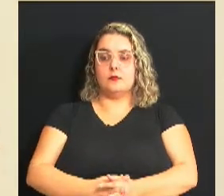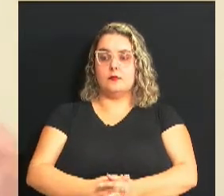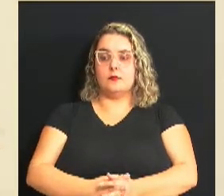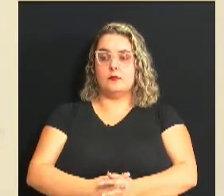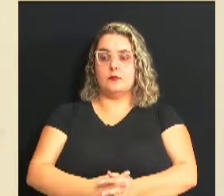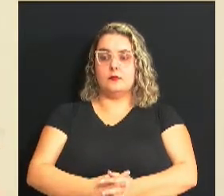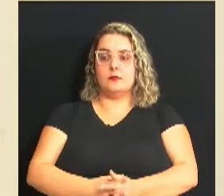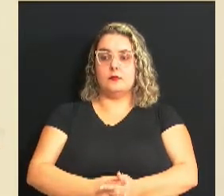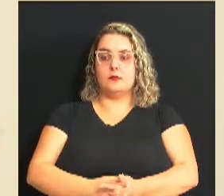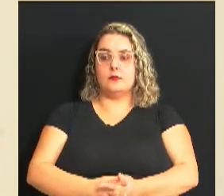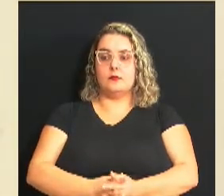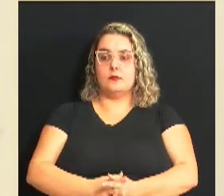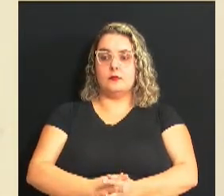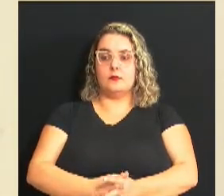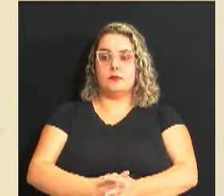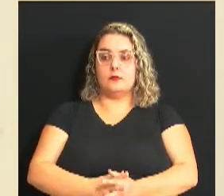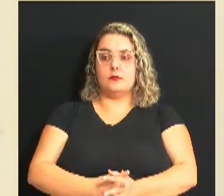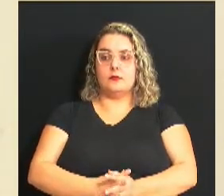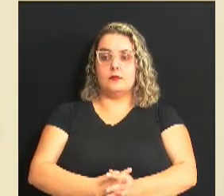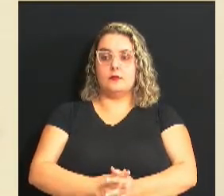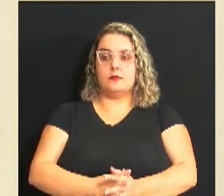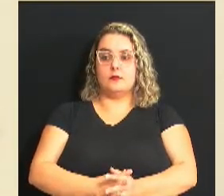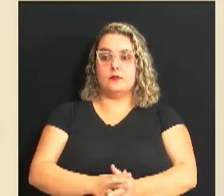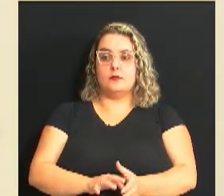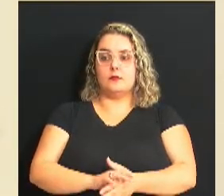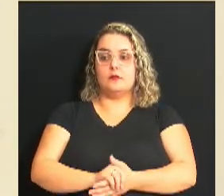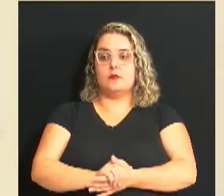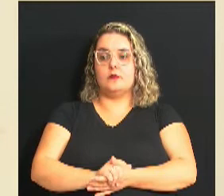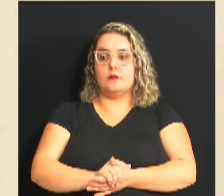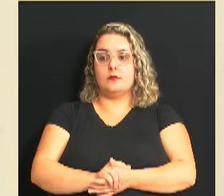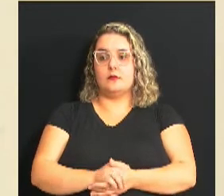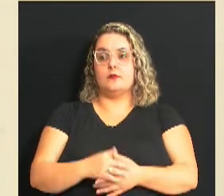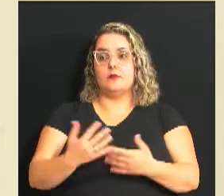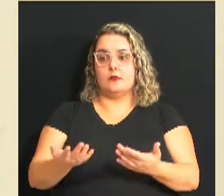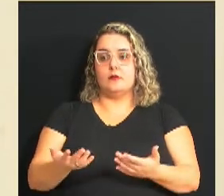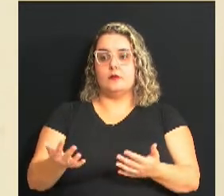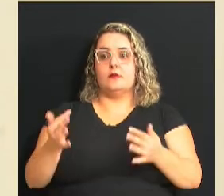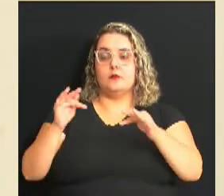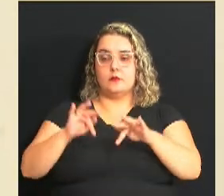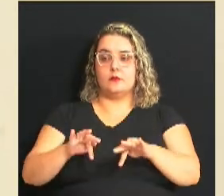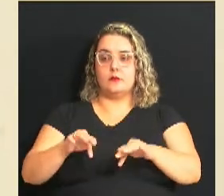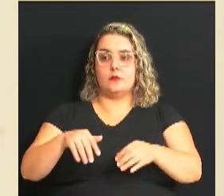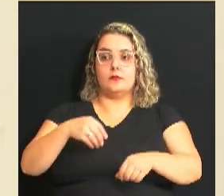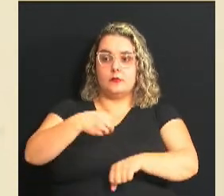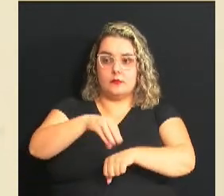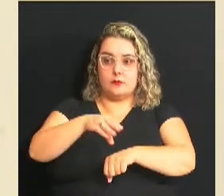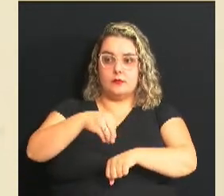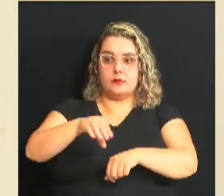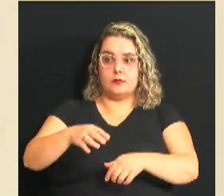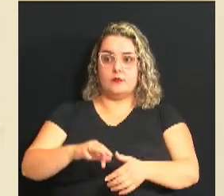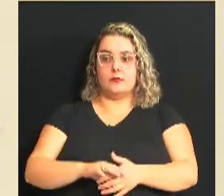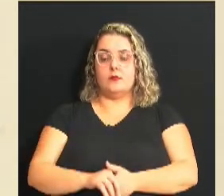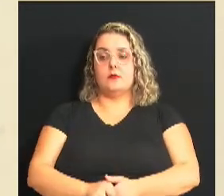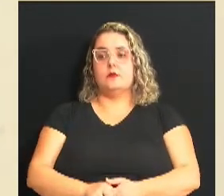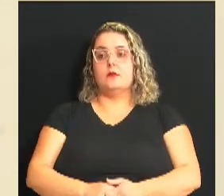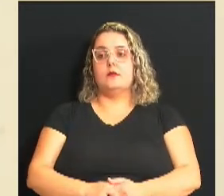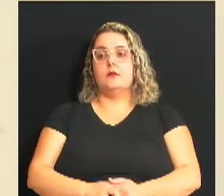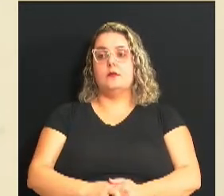aí nós podemos aqui, ao final, passar essas informações